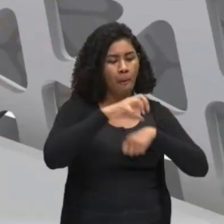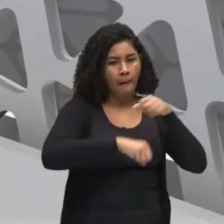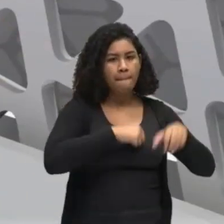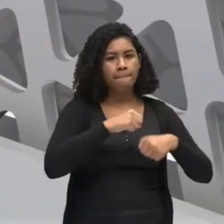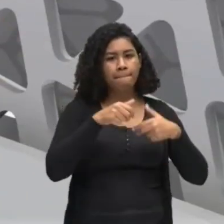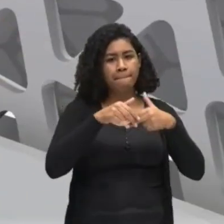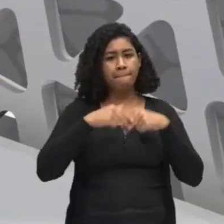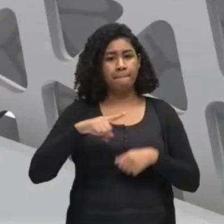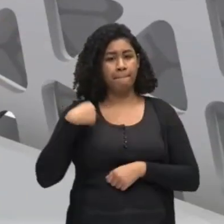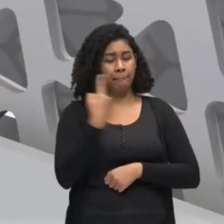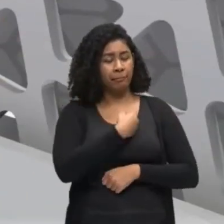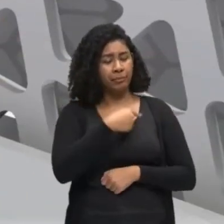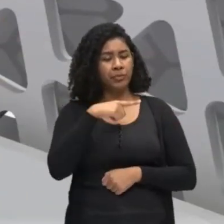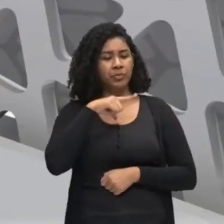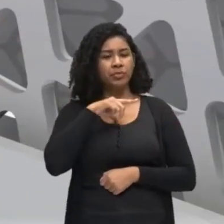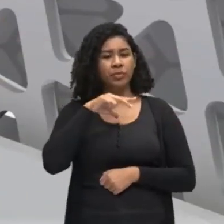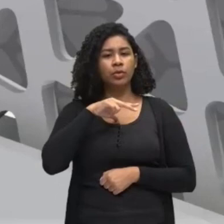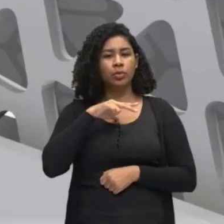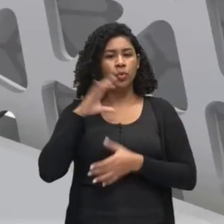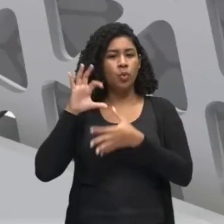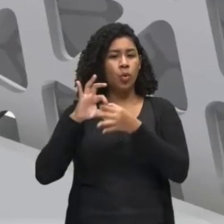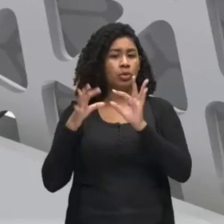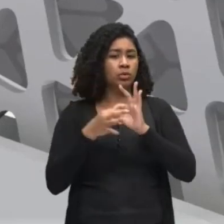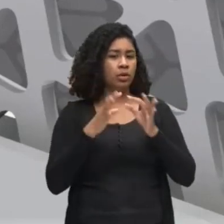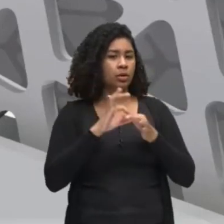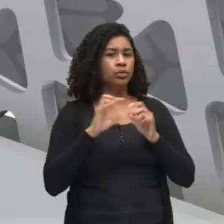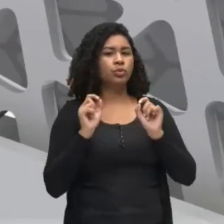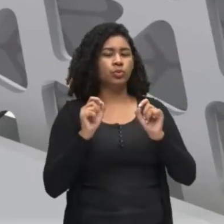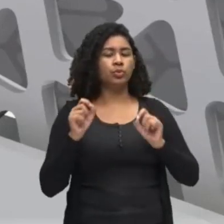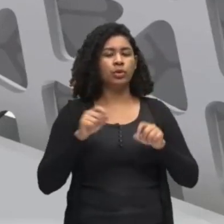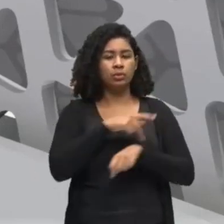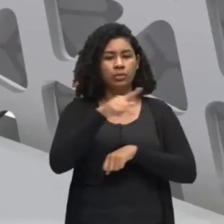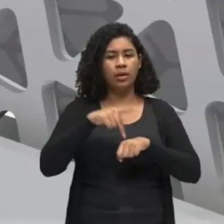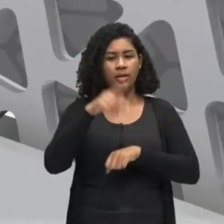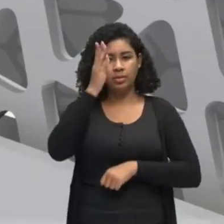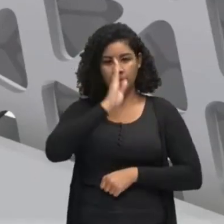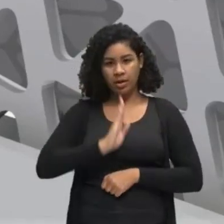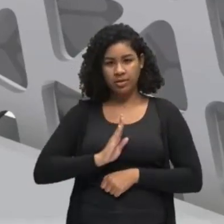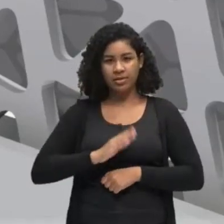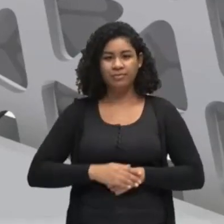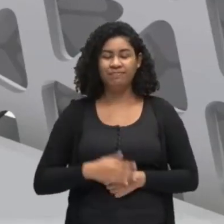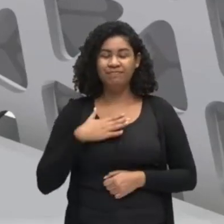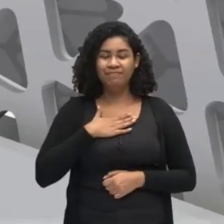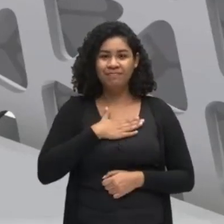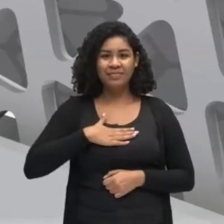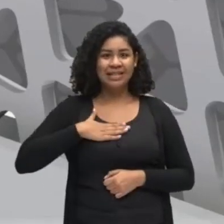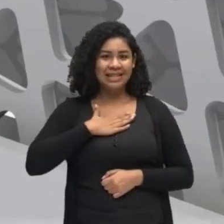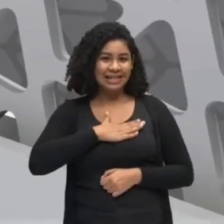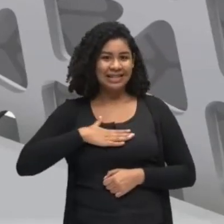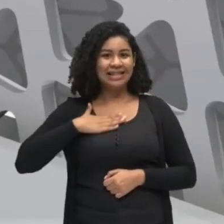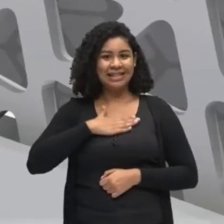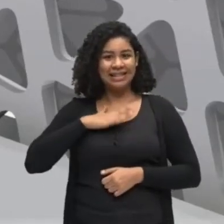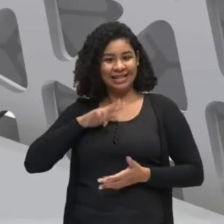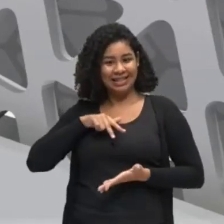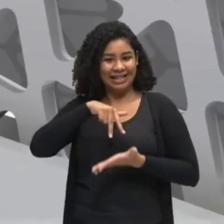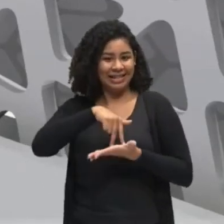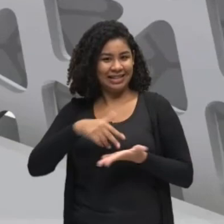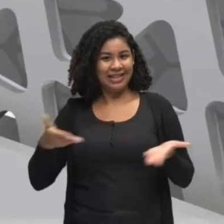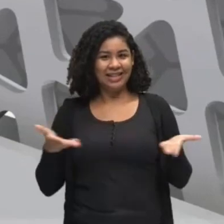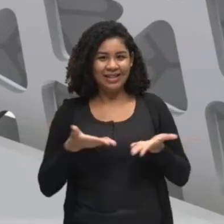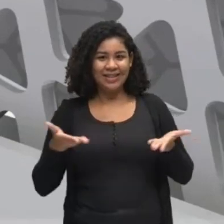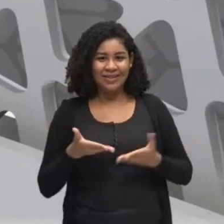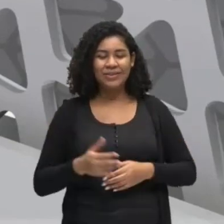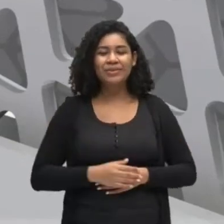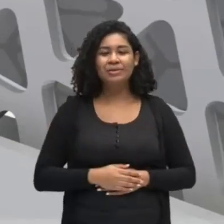no contexto do que nós chamamos hoje de Brasil, tá bom? Queridos, foi um prazer participar com vocês nessa aula de